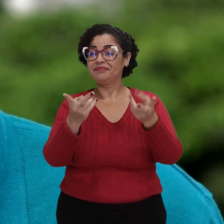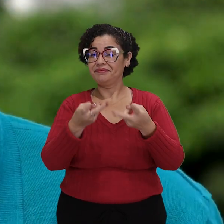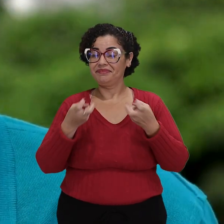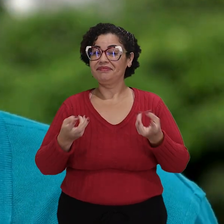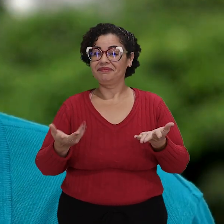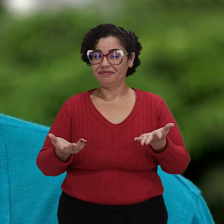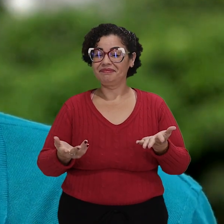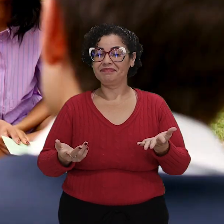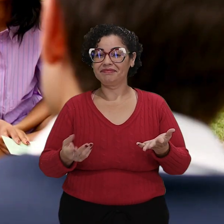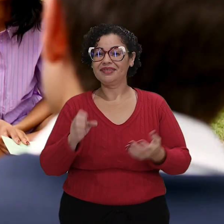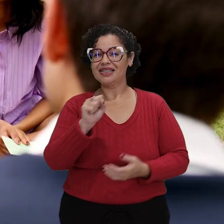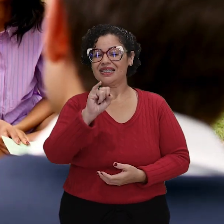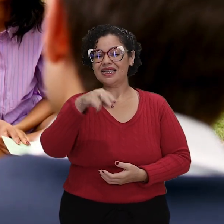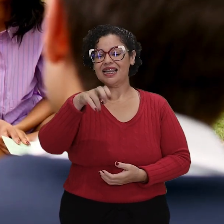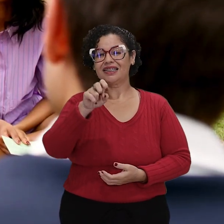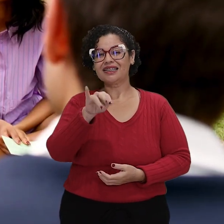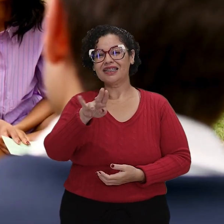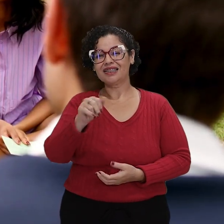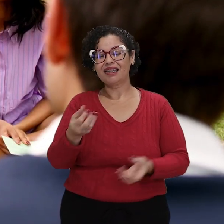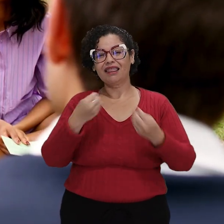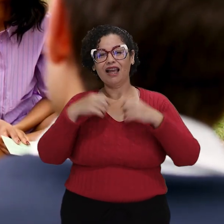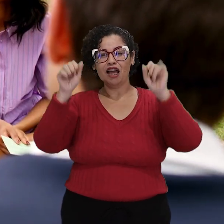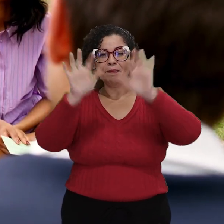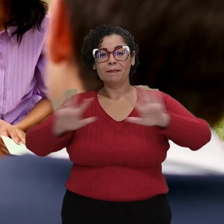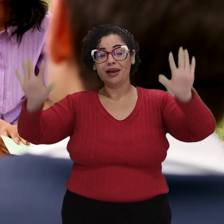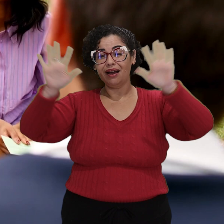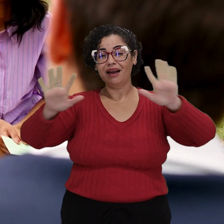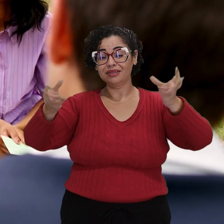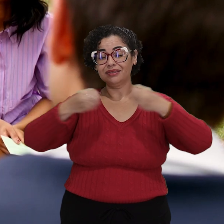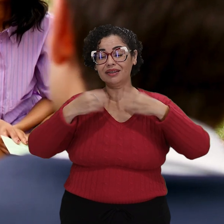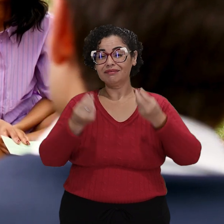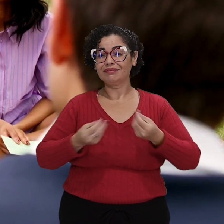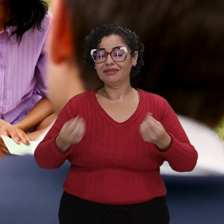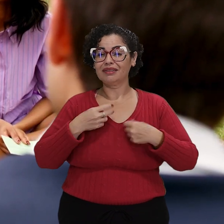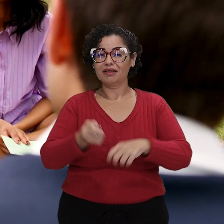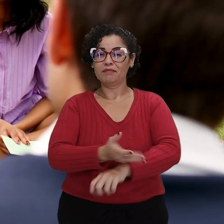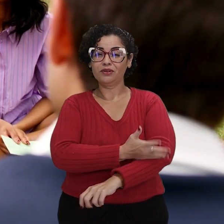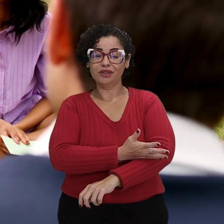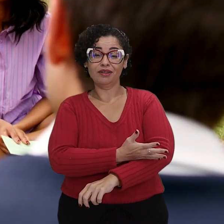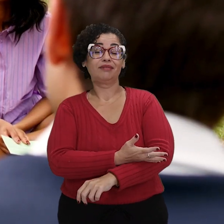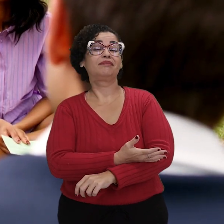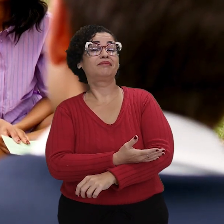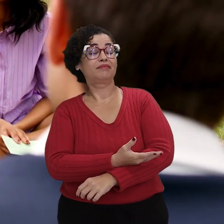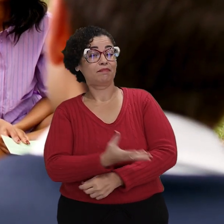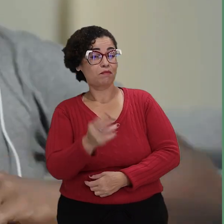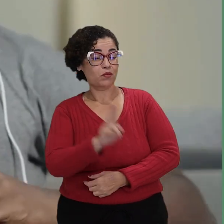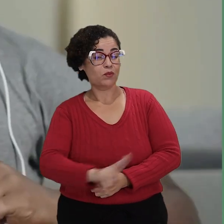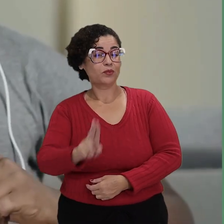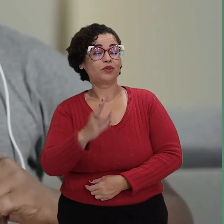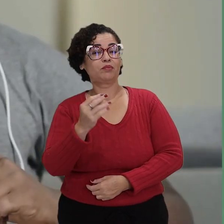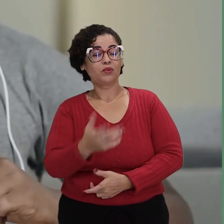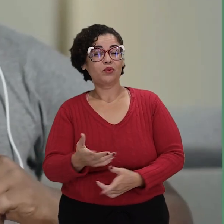ouvindo. Percebeu como a sinestesia cria imagens mais sensoriais e emocionais? Ela é